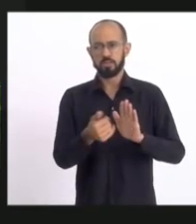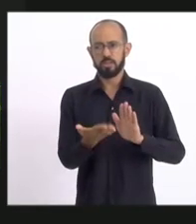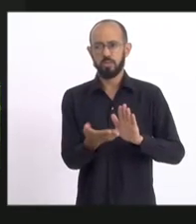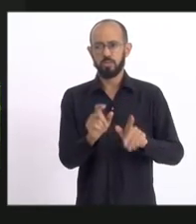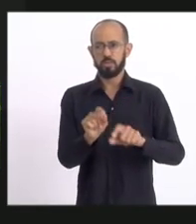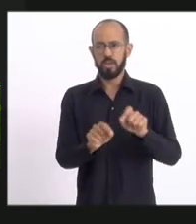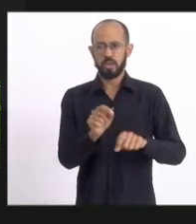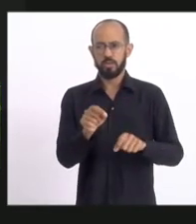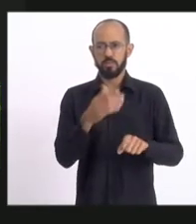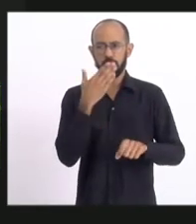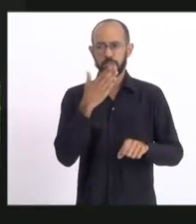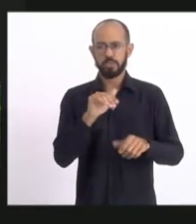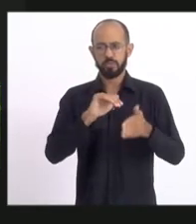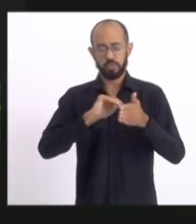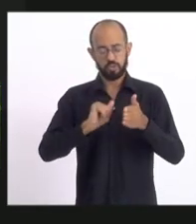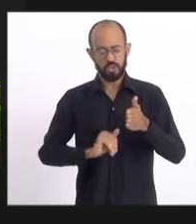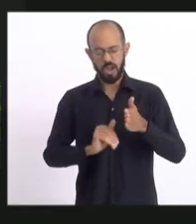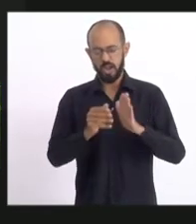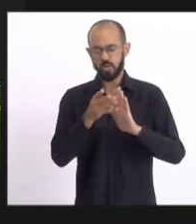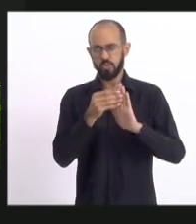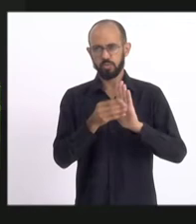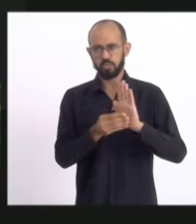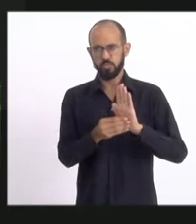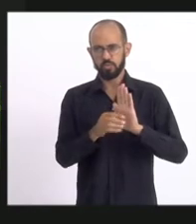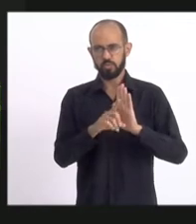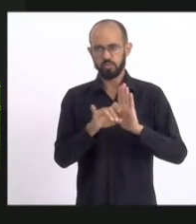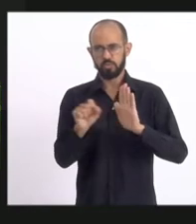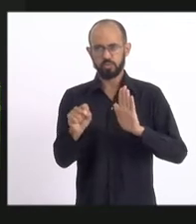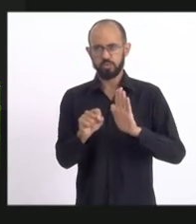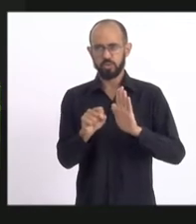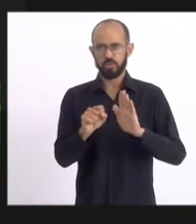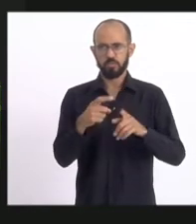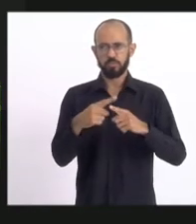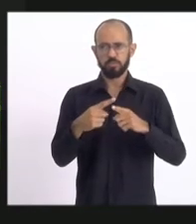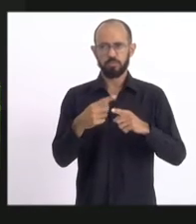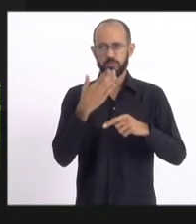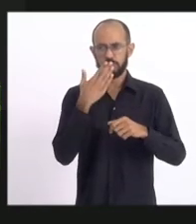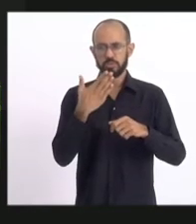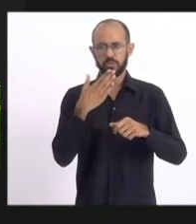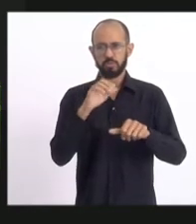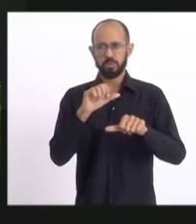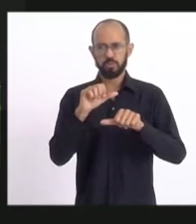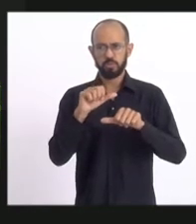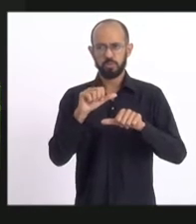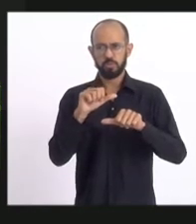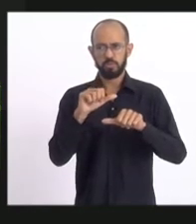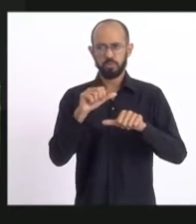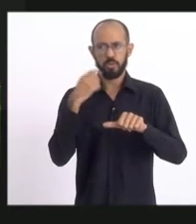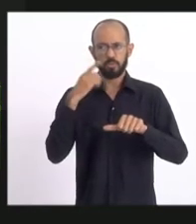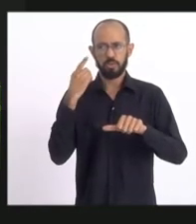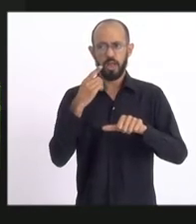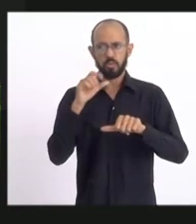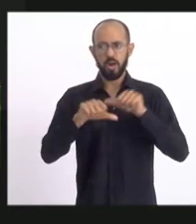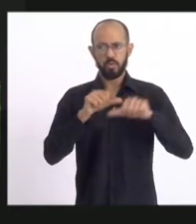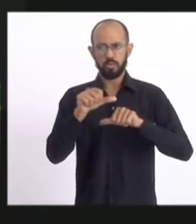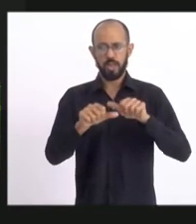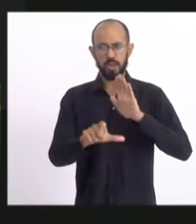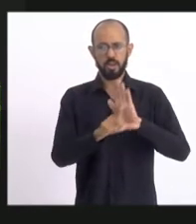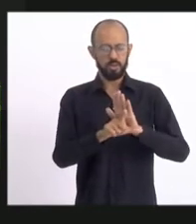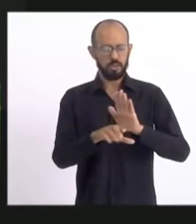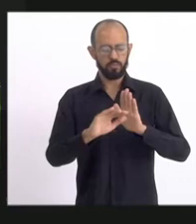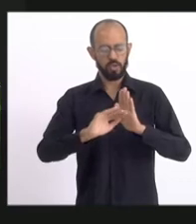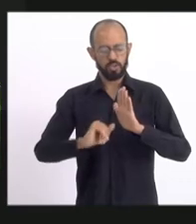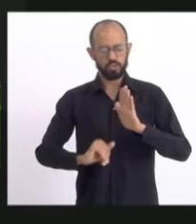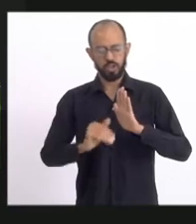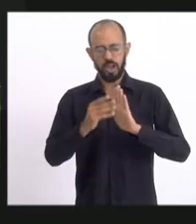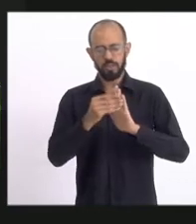eu vou pedir aqui, eu vou retirar de pauta, pedindo que o deputado altere a lei, talvez ele queira fazer alguma mudança. Vou retirar de